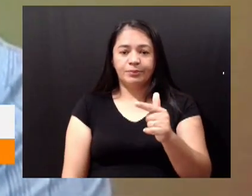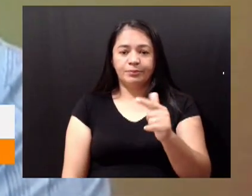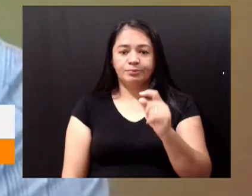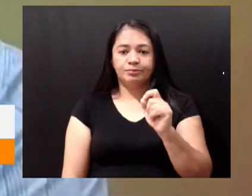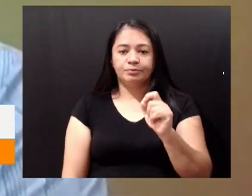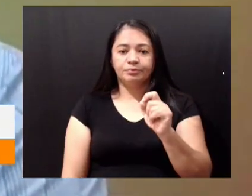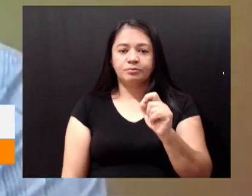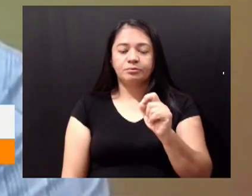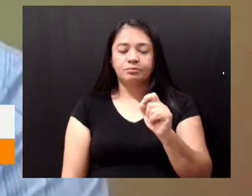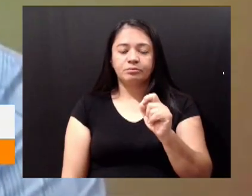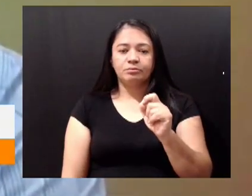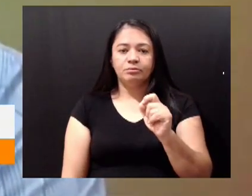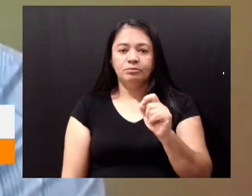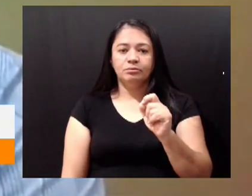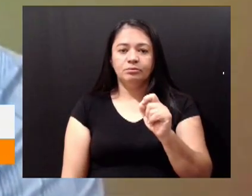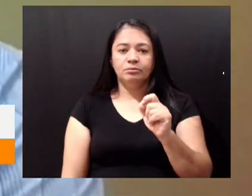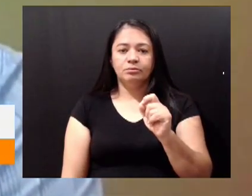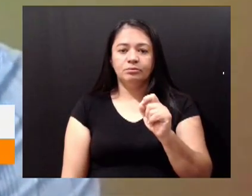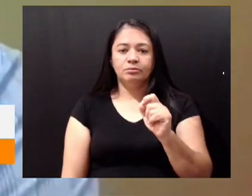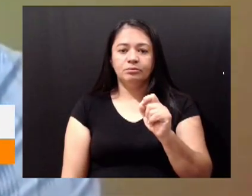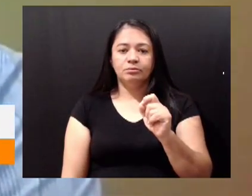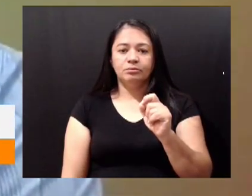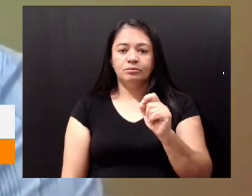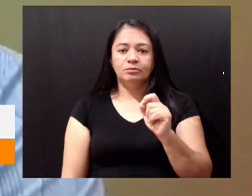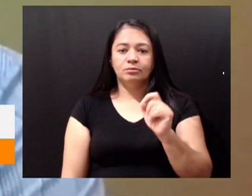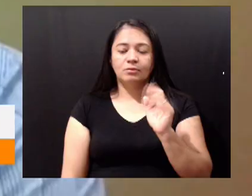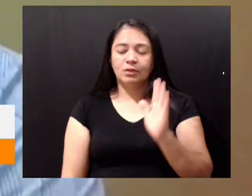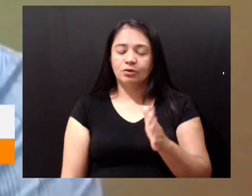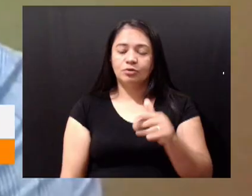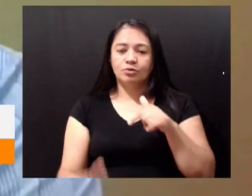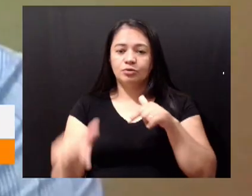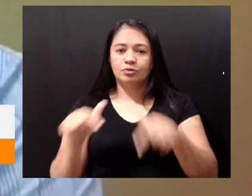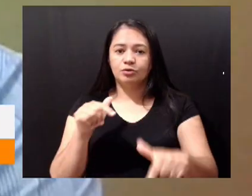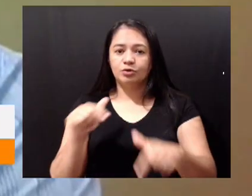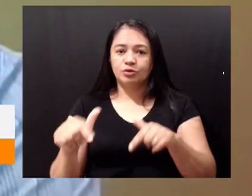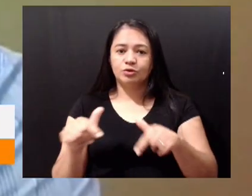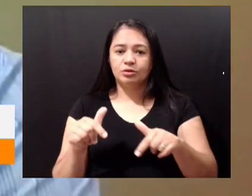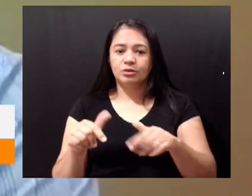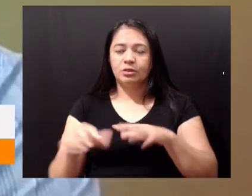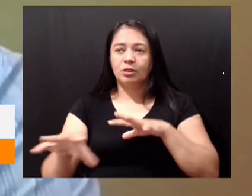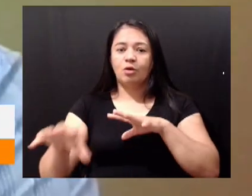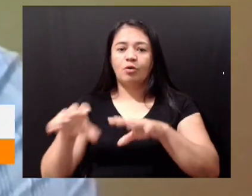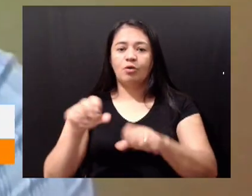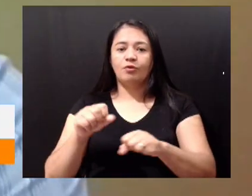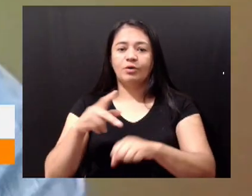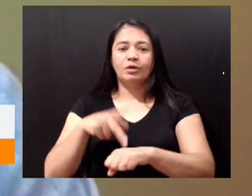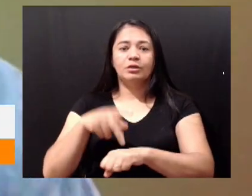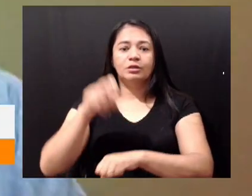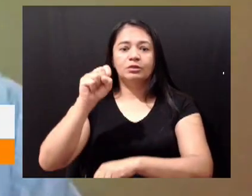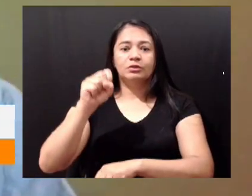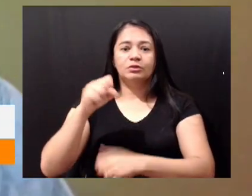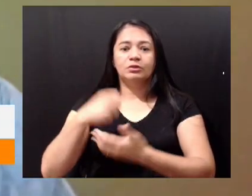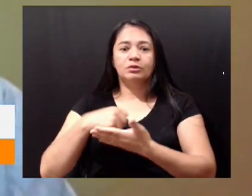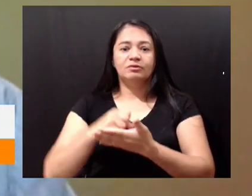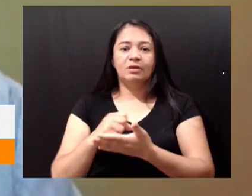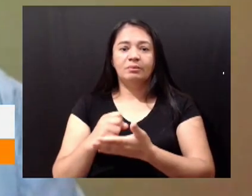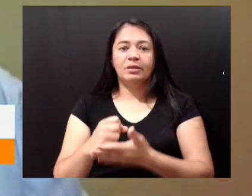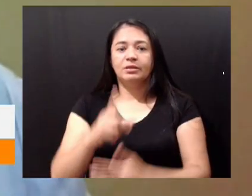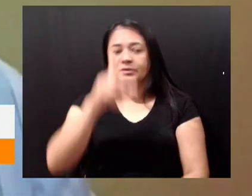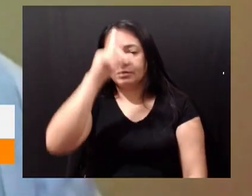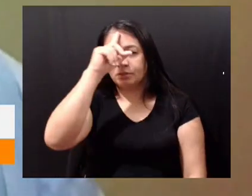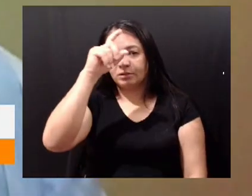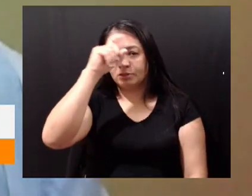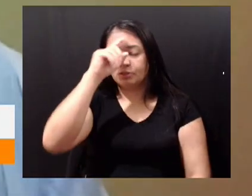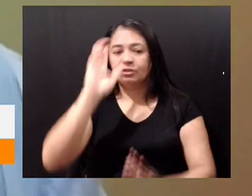bom, eu trabalhei, eu tenho uma formação de pós-graduação em farmácia hospitalar, eu trabalhei com nutrição